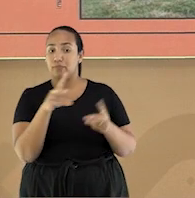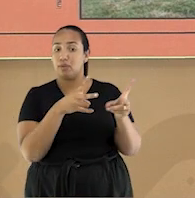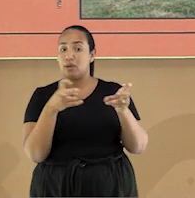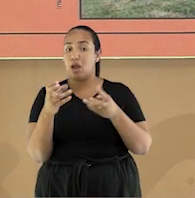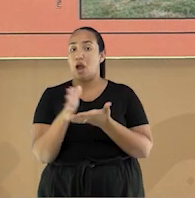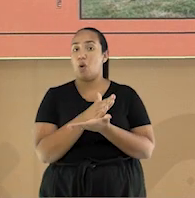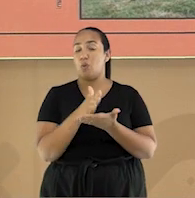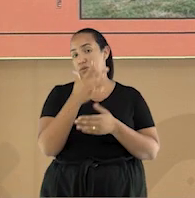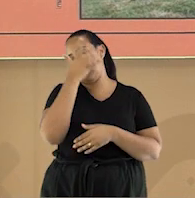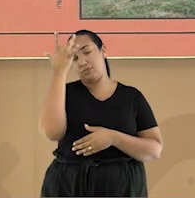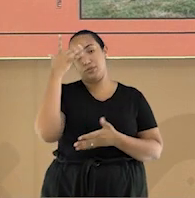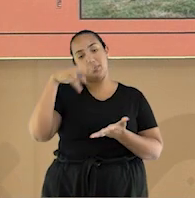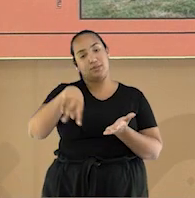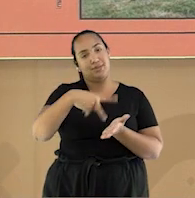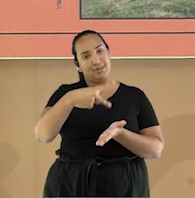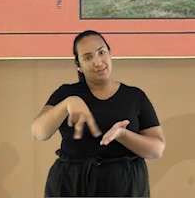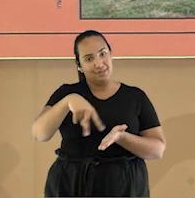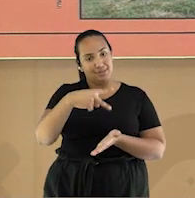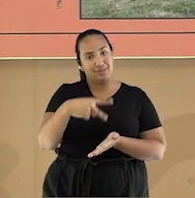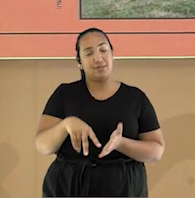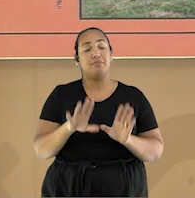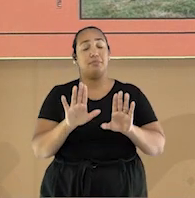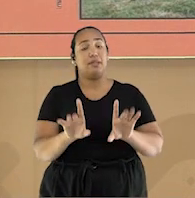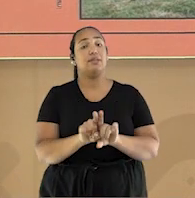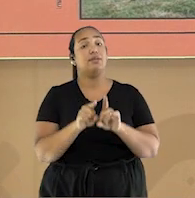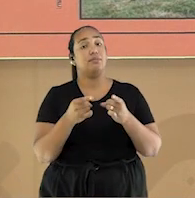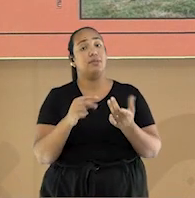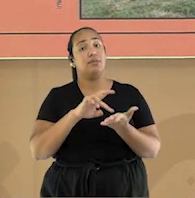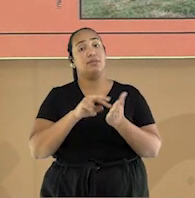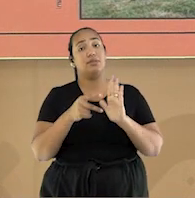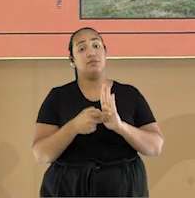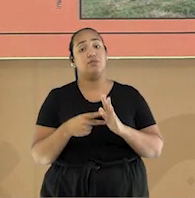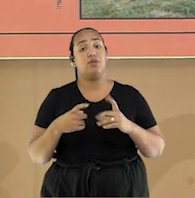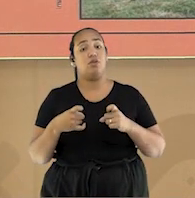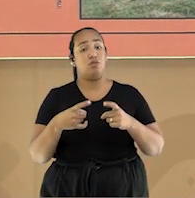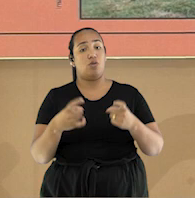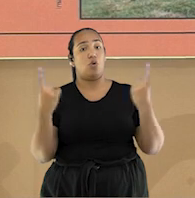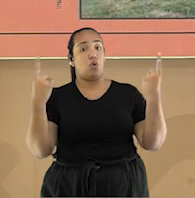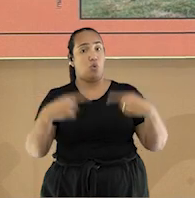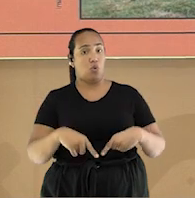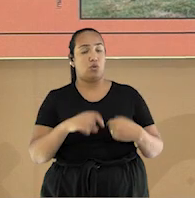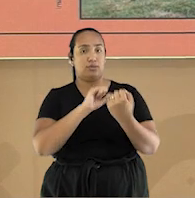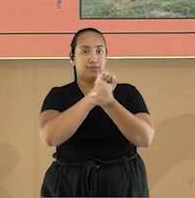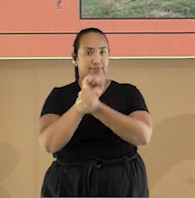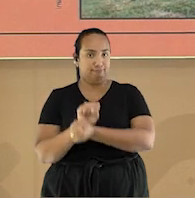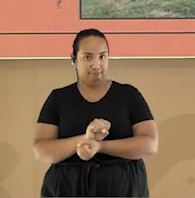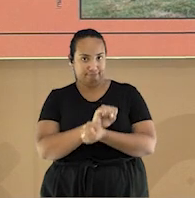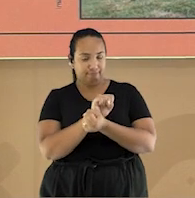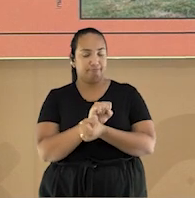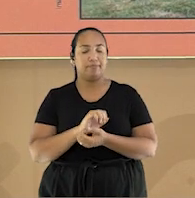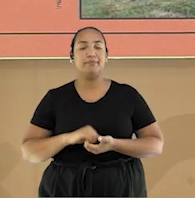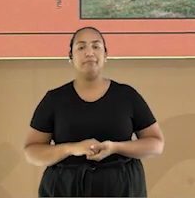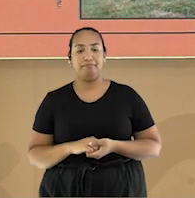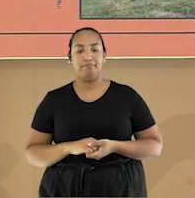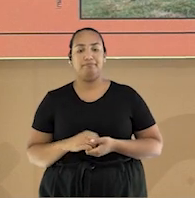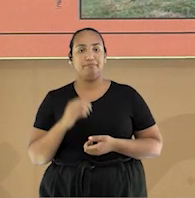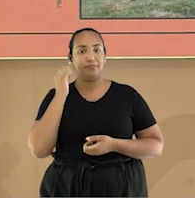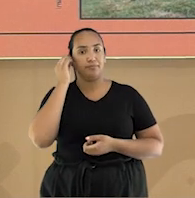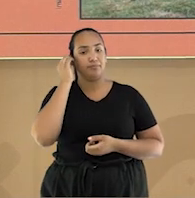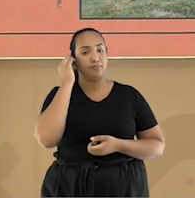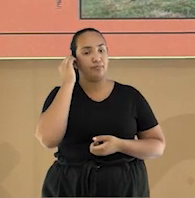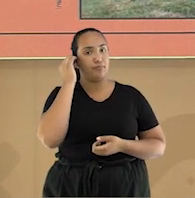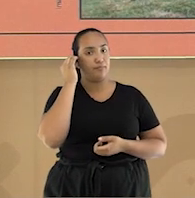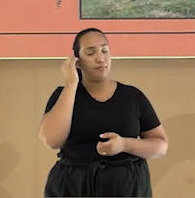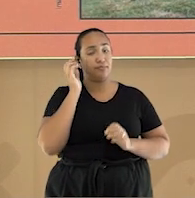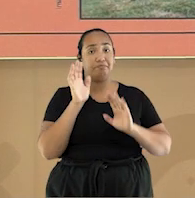né, aqui com essa dança, que era também uma forma de combate à escravidão, que é a capoeira. E não para